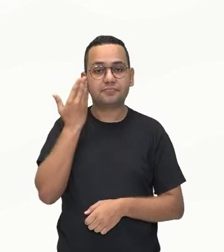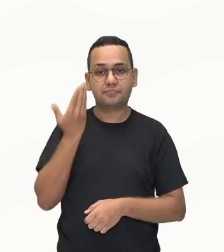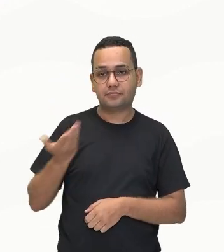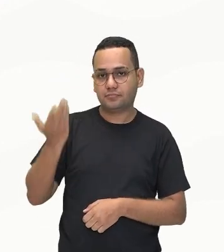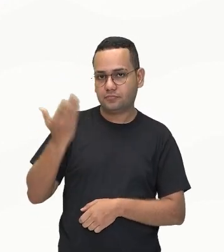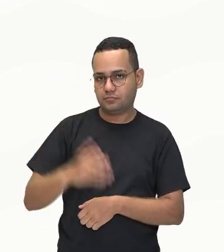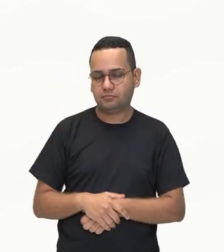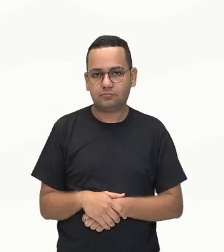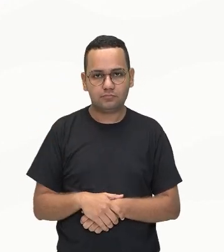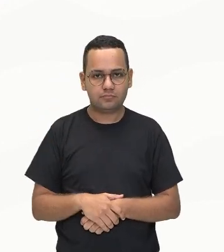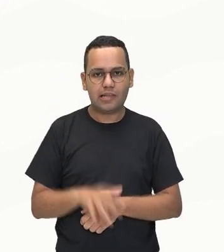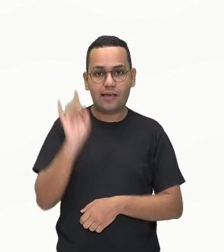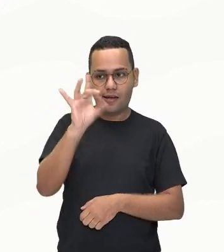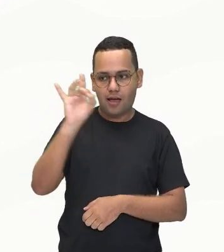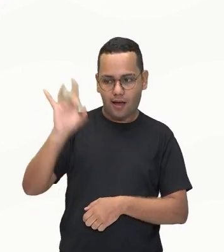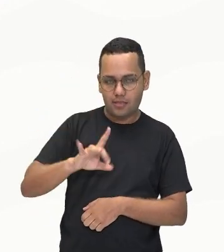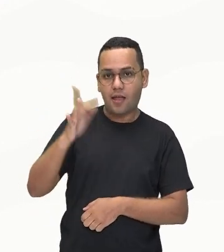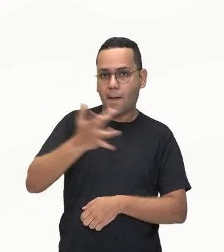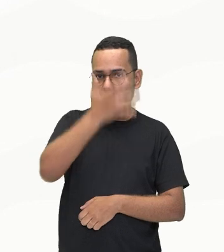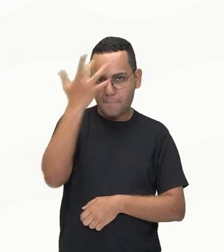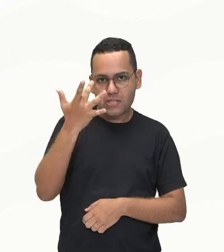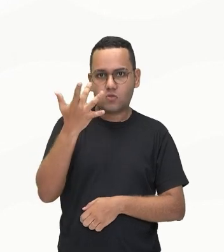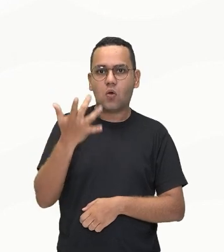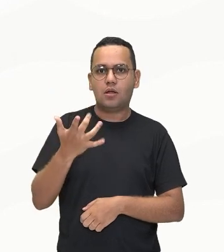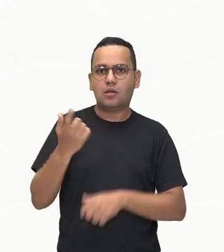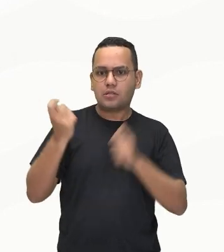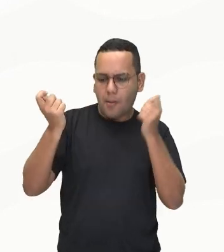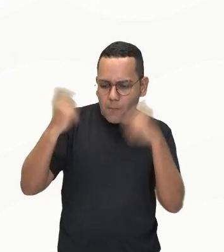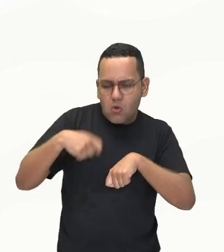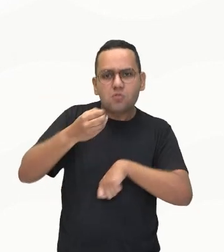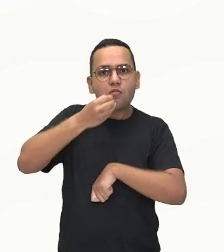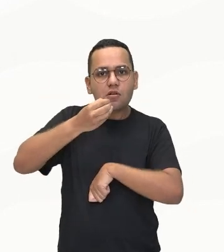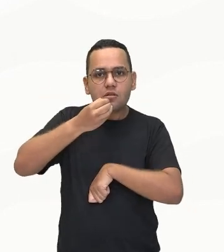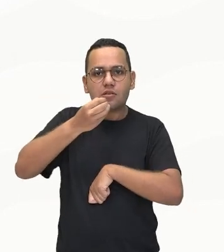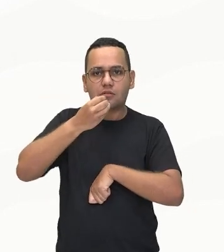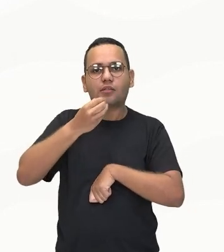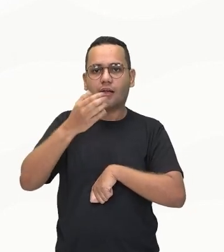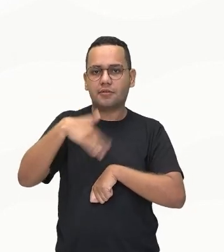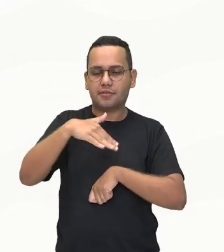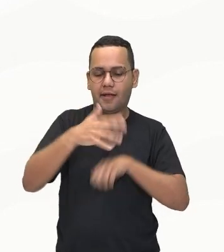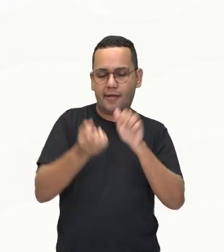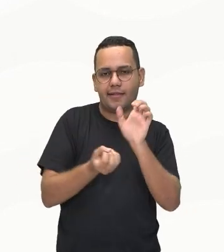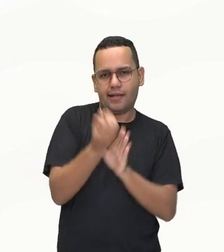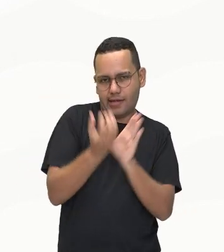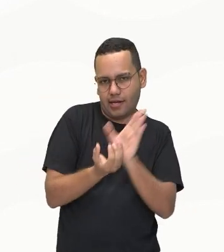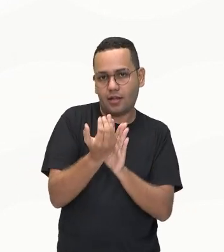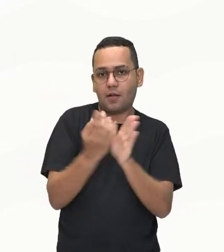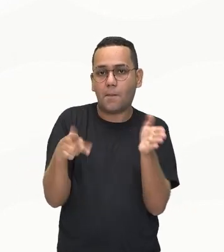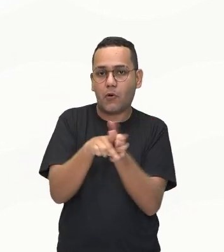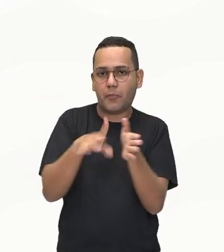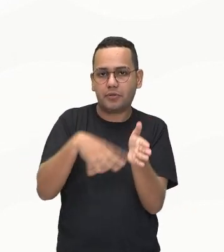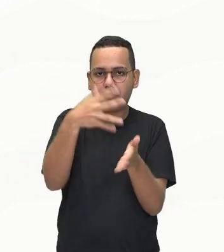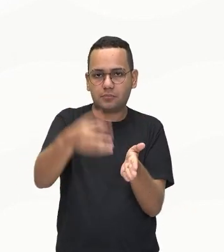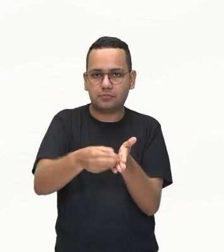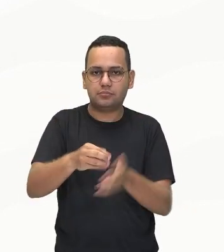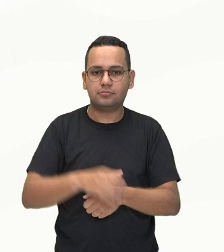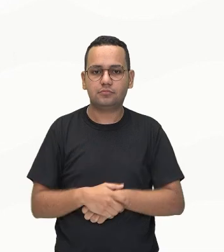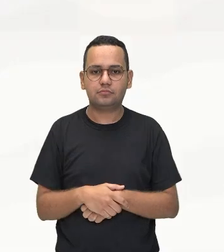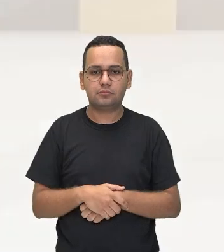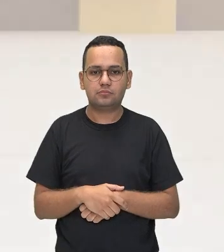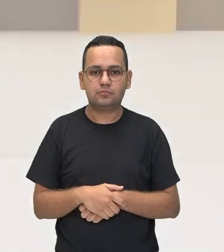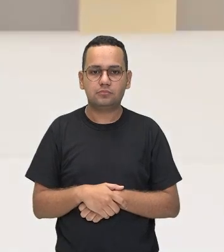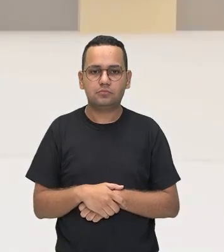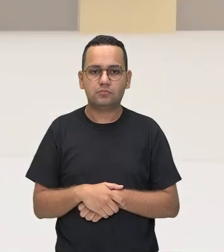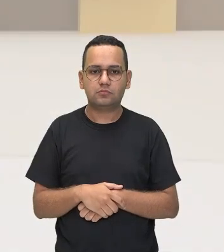pessoas que estão empreendendo na Amazônia e, assim, pessoas que utilizam